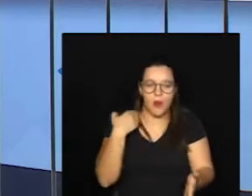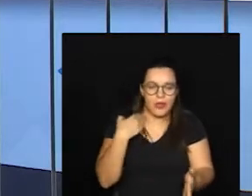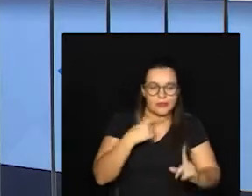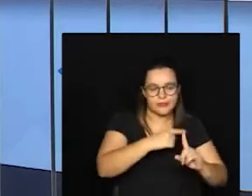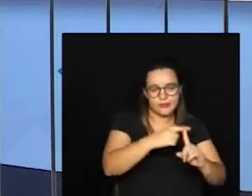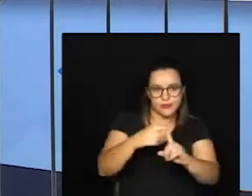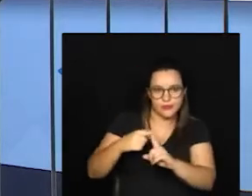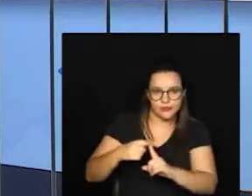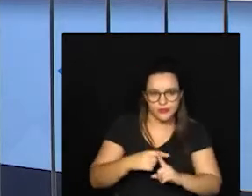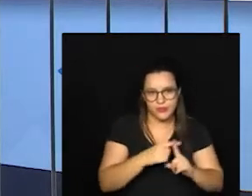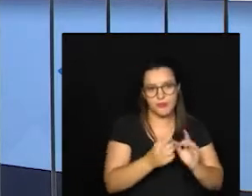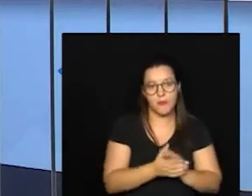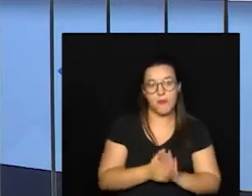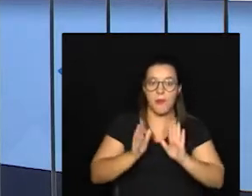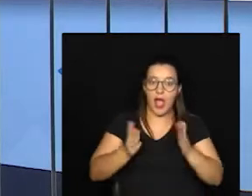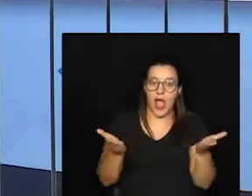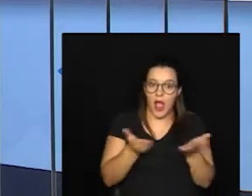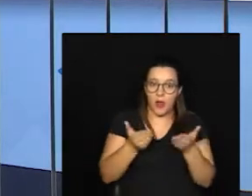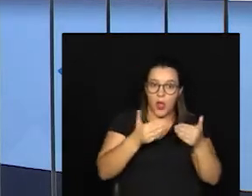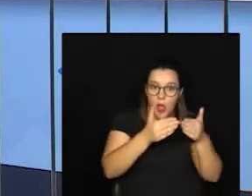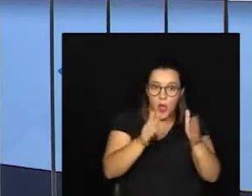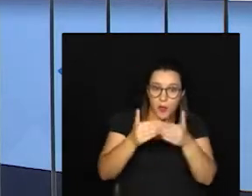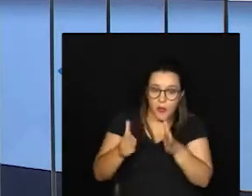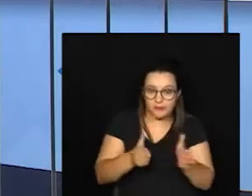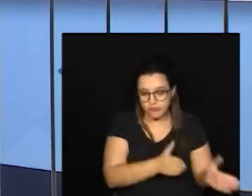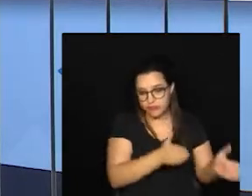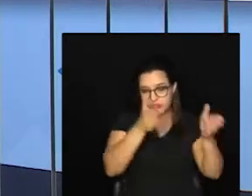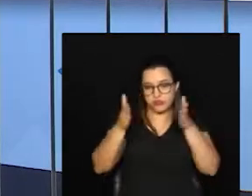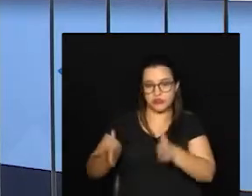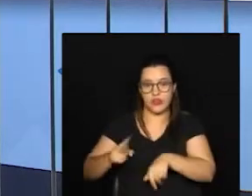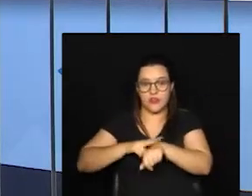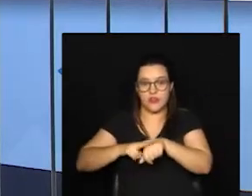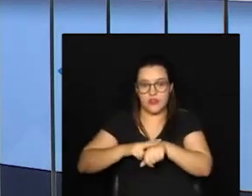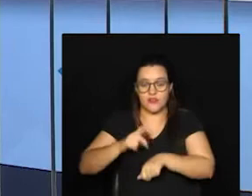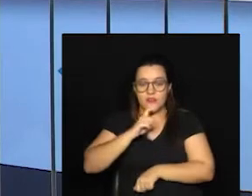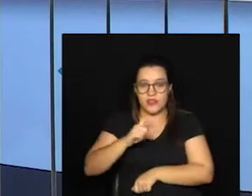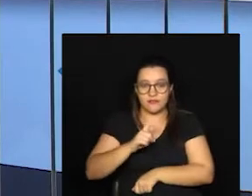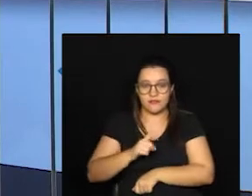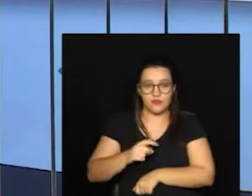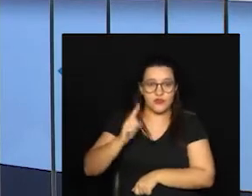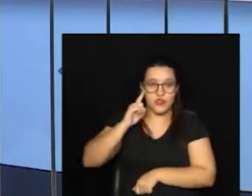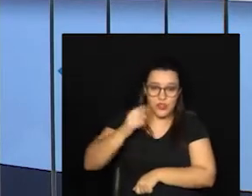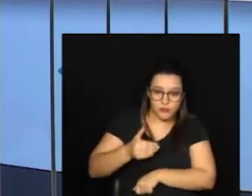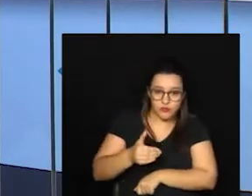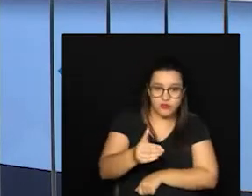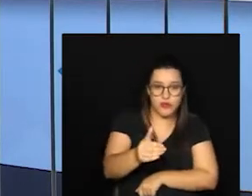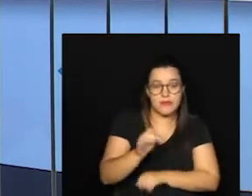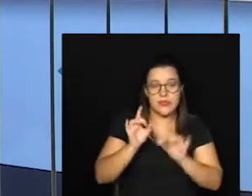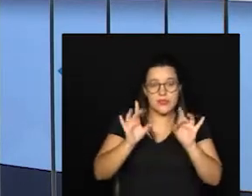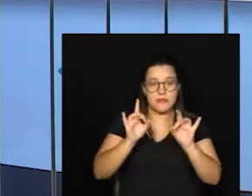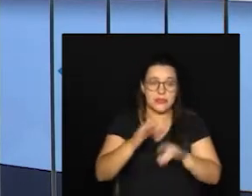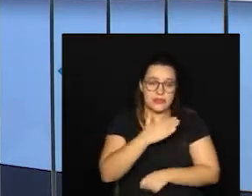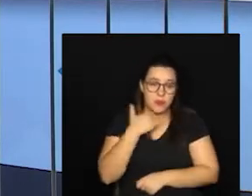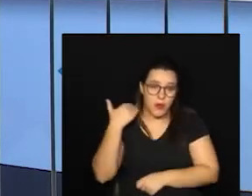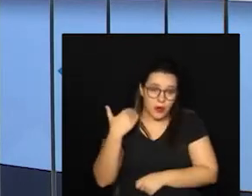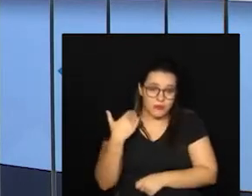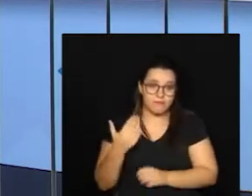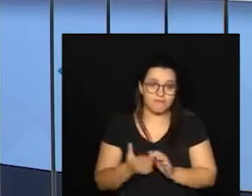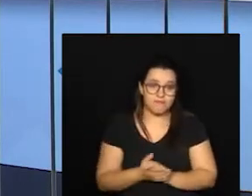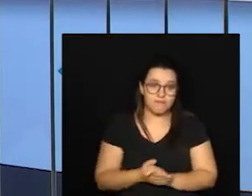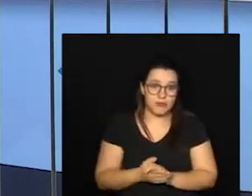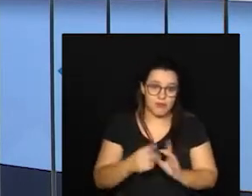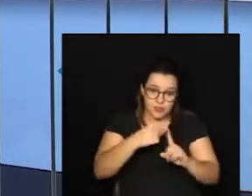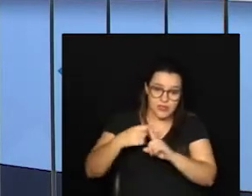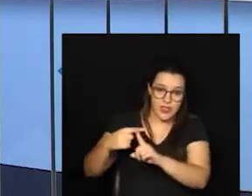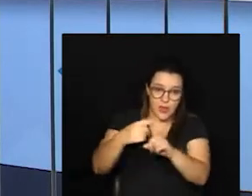essa possibilidade de abertura para a fase verde, no dia de finados, os cemitérios provavelmente devem abrir